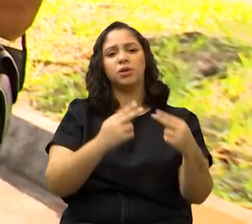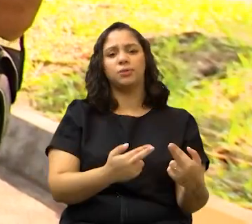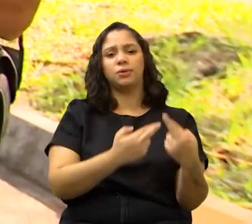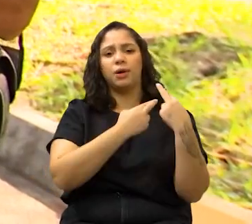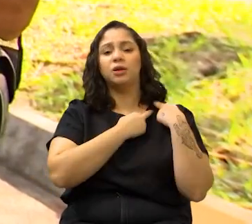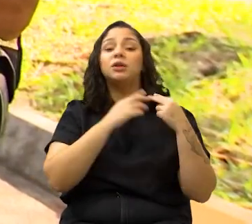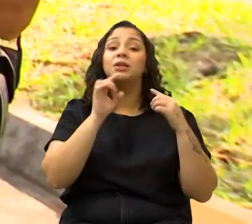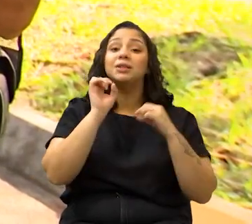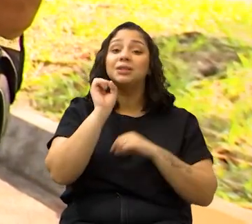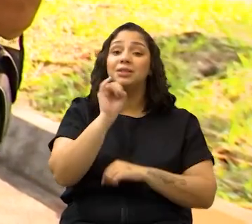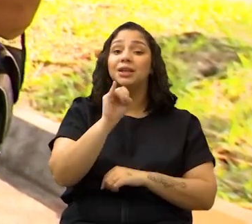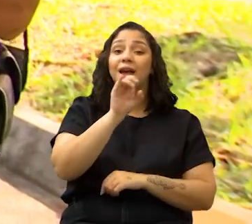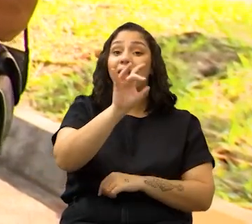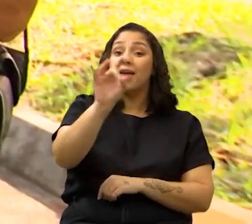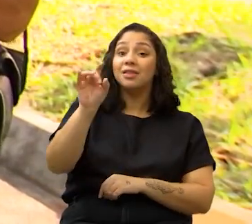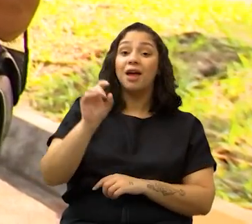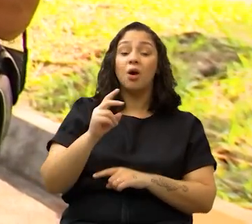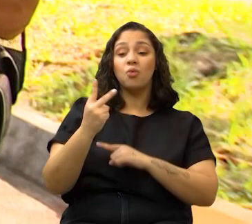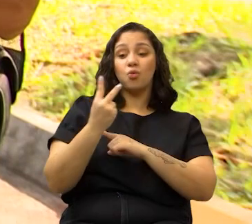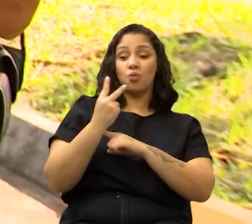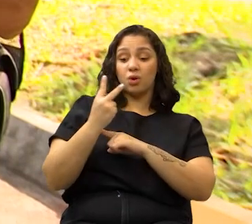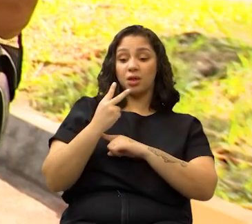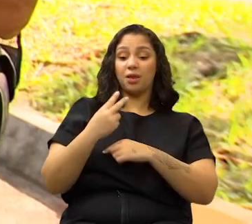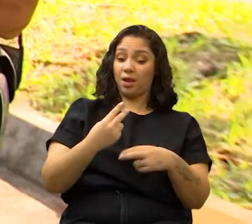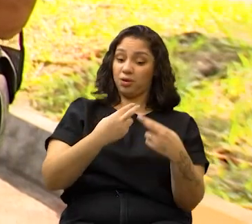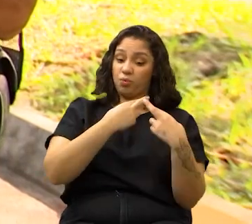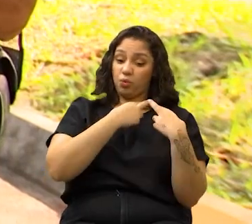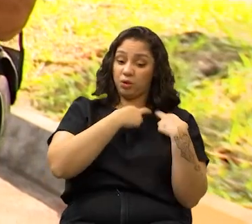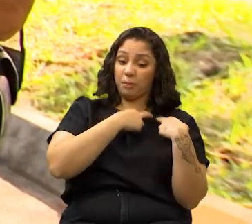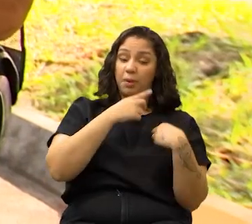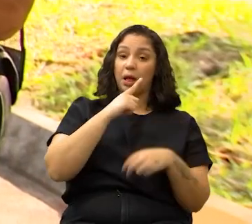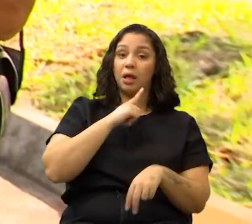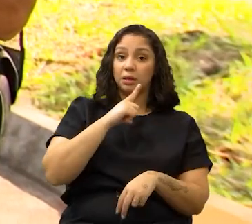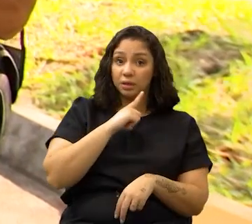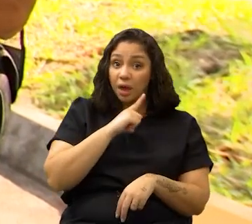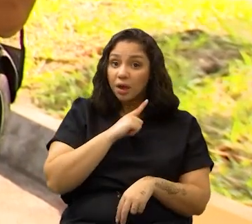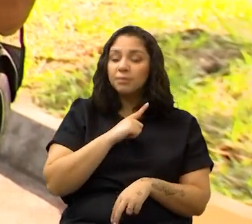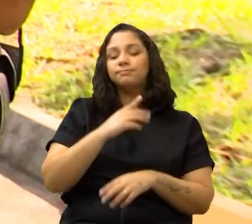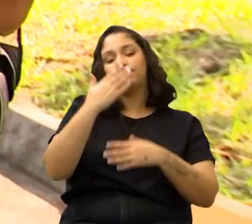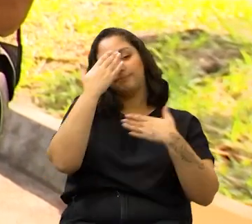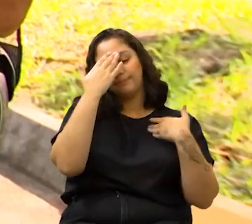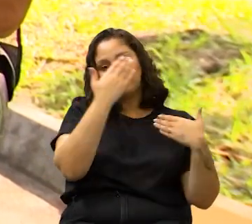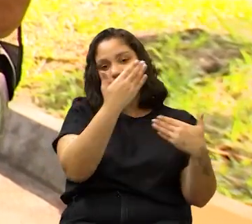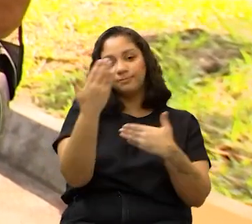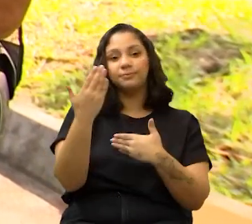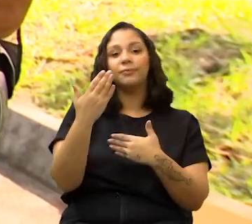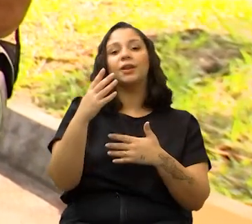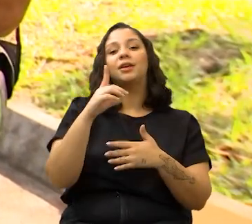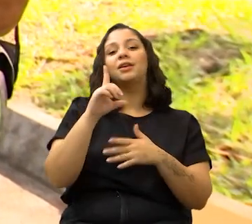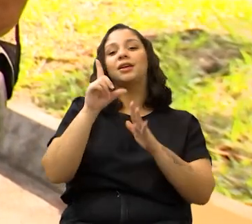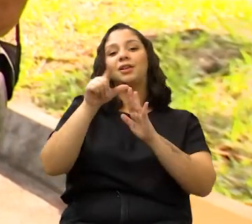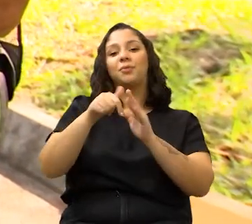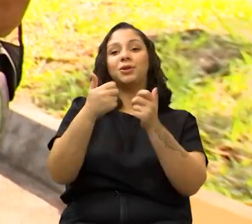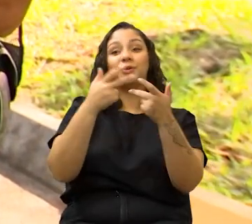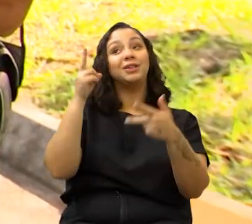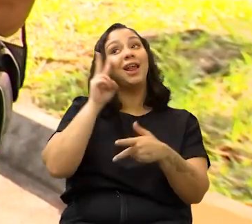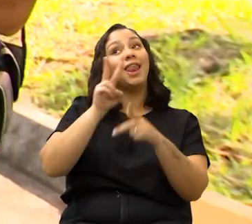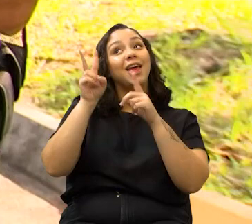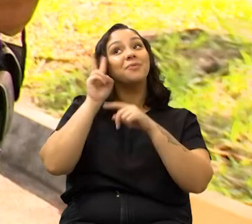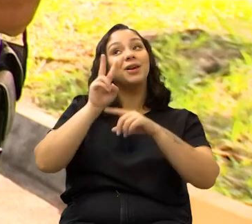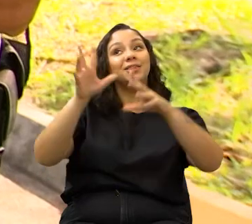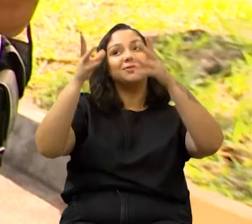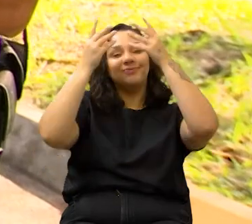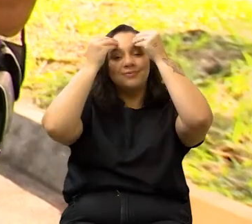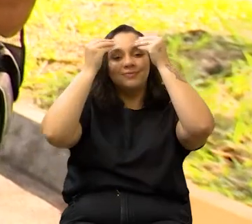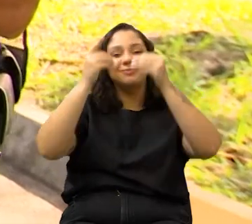isso. Se todo mundo se cuidar e fizer a sua parte, todos vão só ter a agradecer, né? E guardar boas recordações das viagens. É